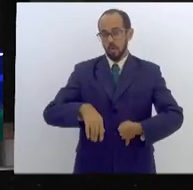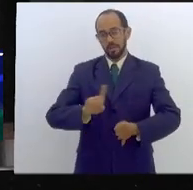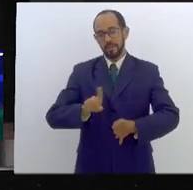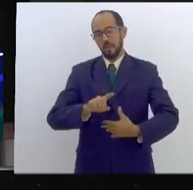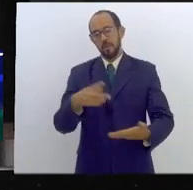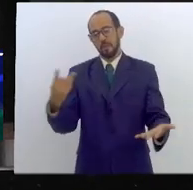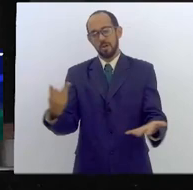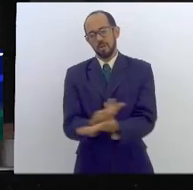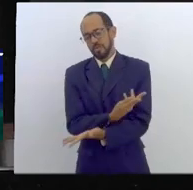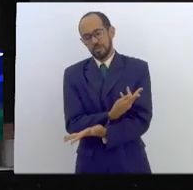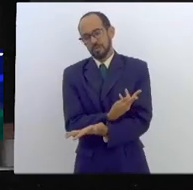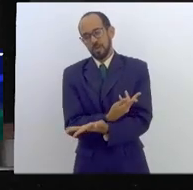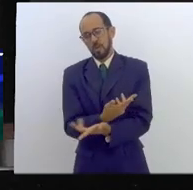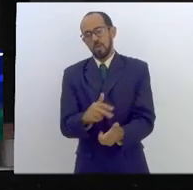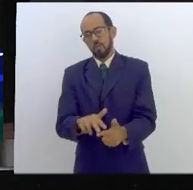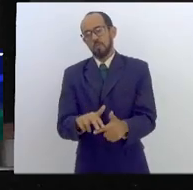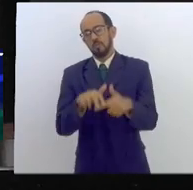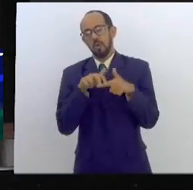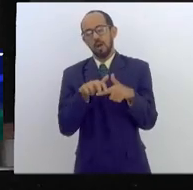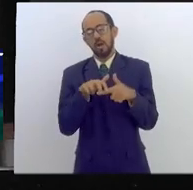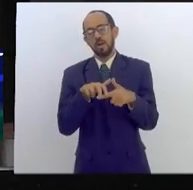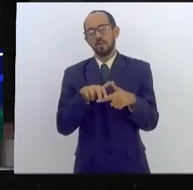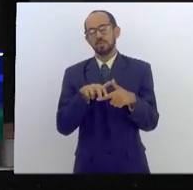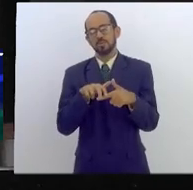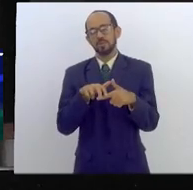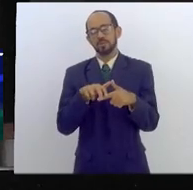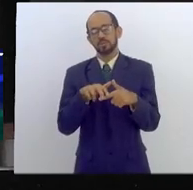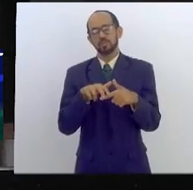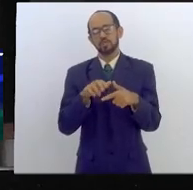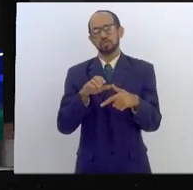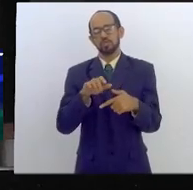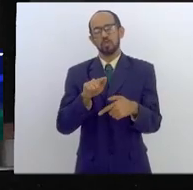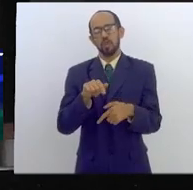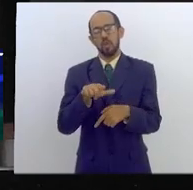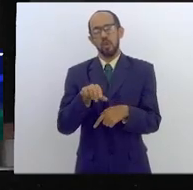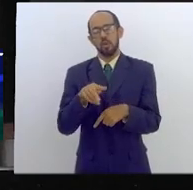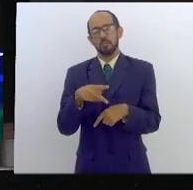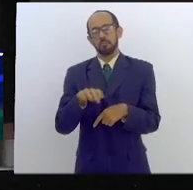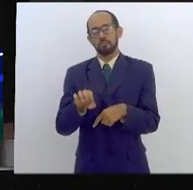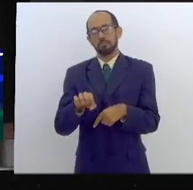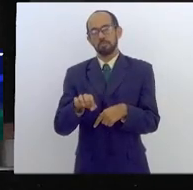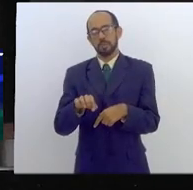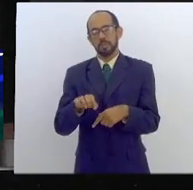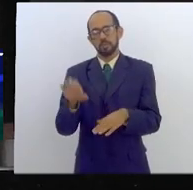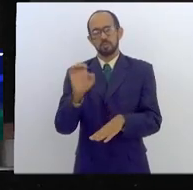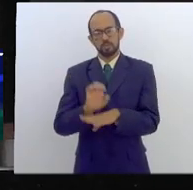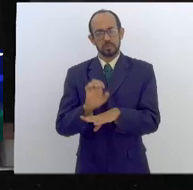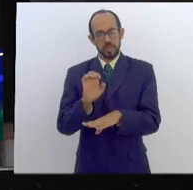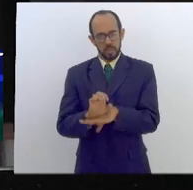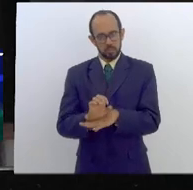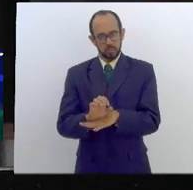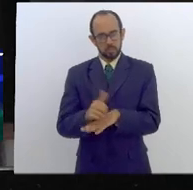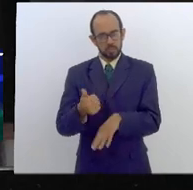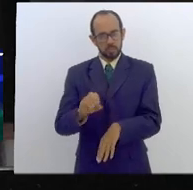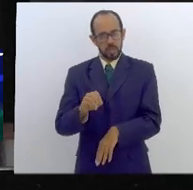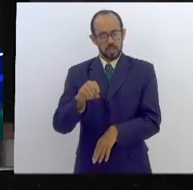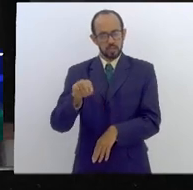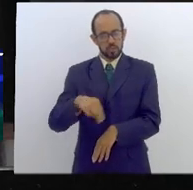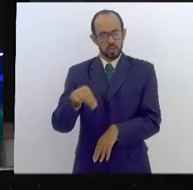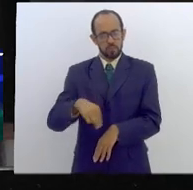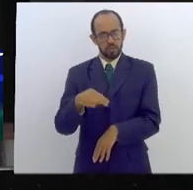realizando em virtude de golpe do Estado Novo. Em 10 de novembro de